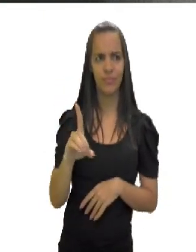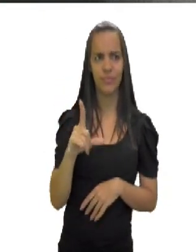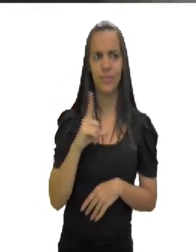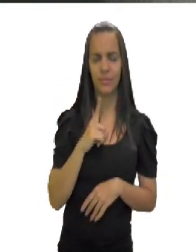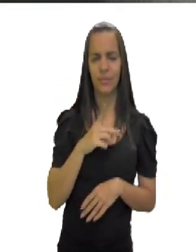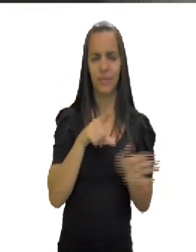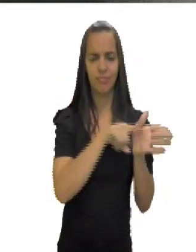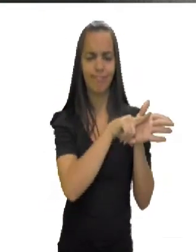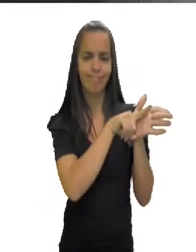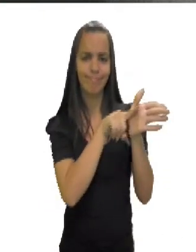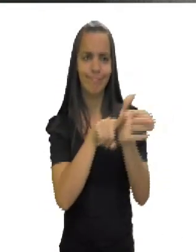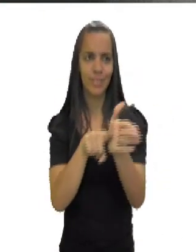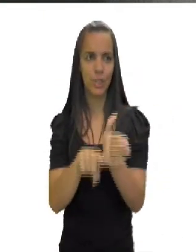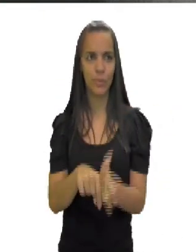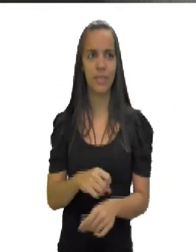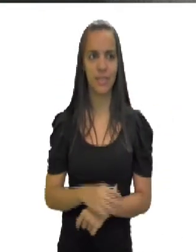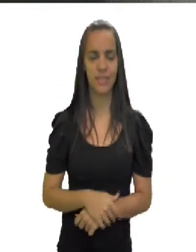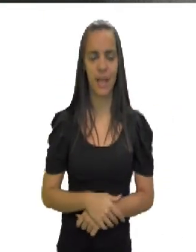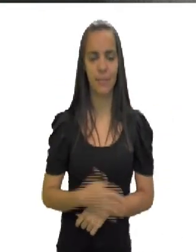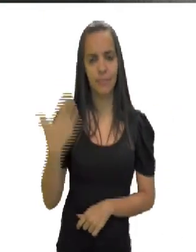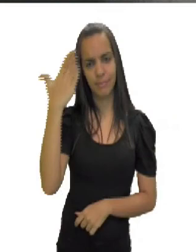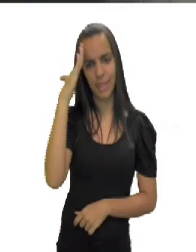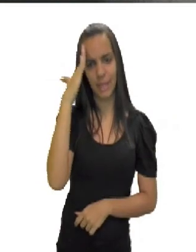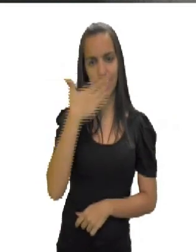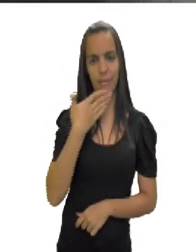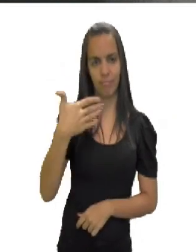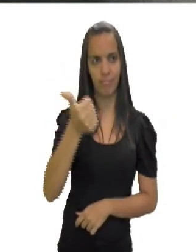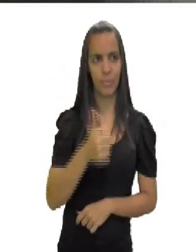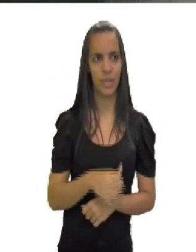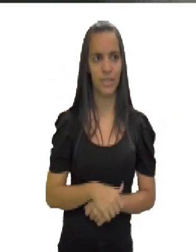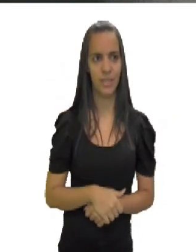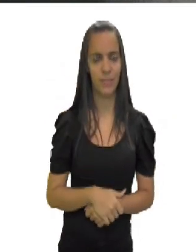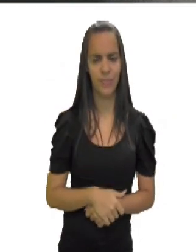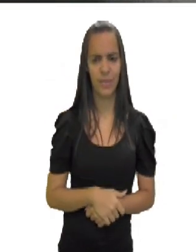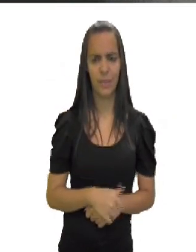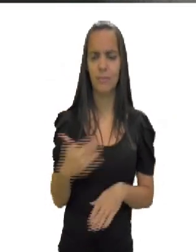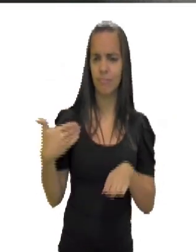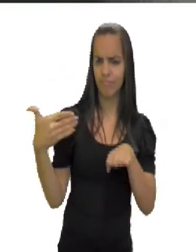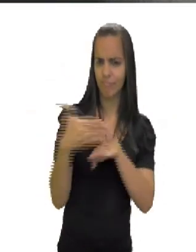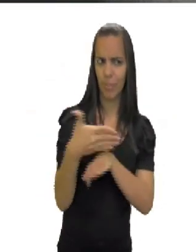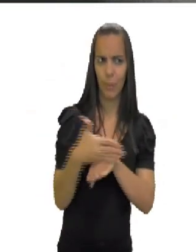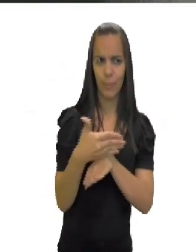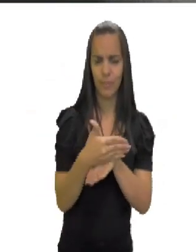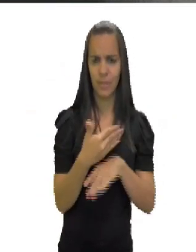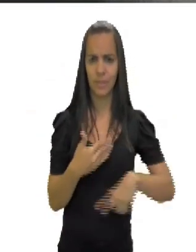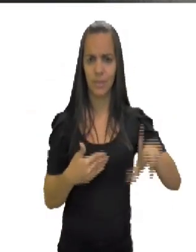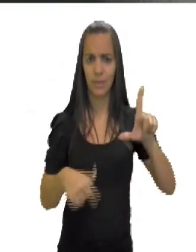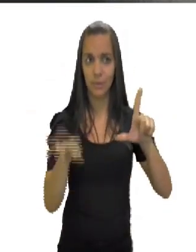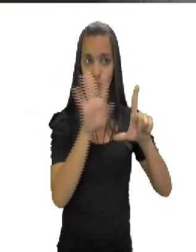estar pesquisando para você inteirar melhor do assunto. E para acessar nossa plataforma